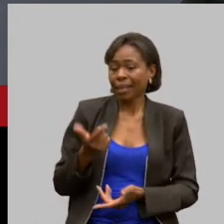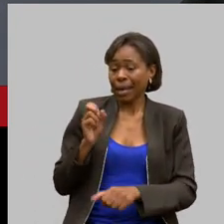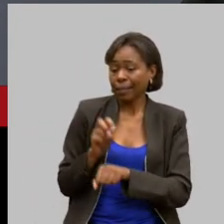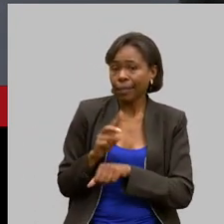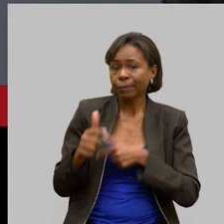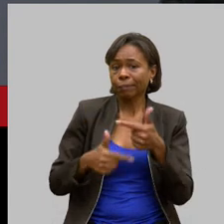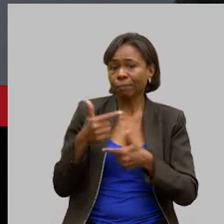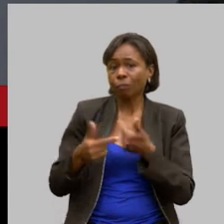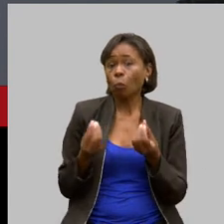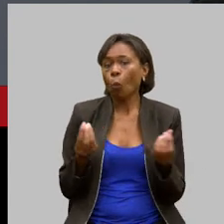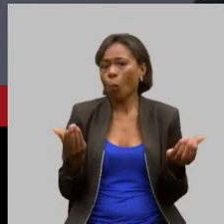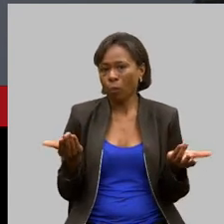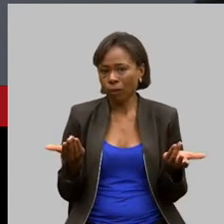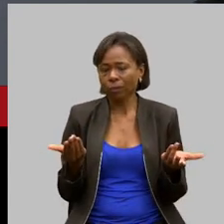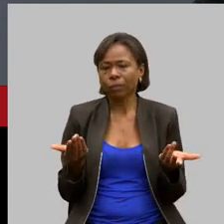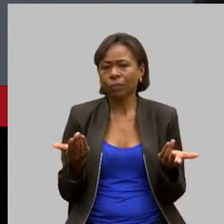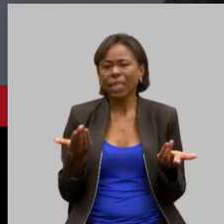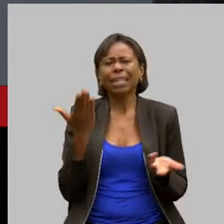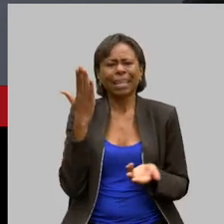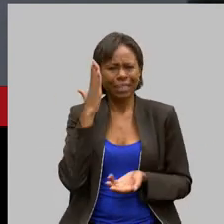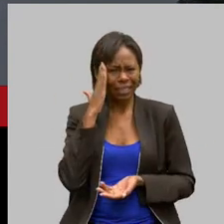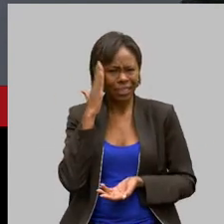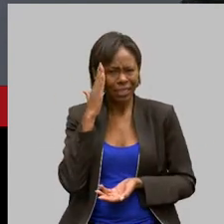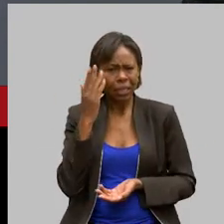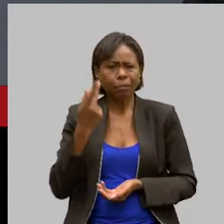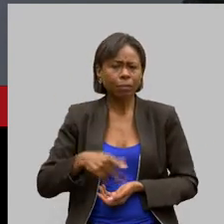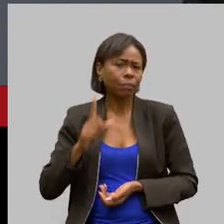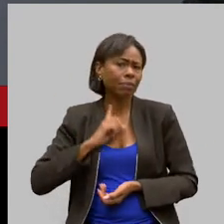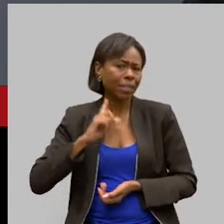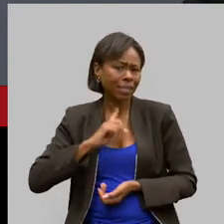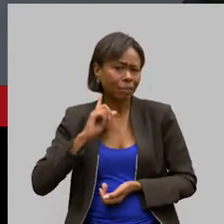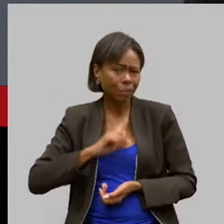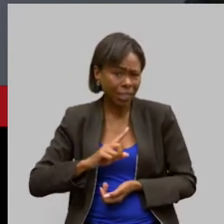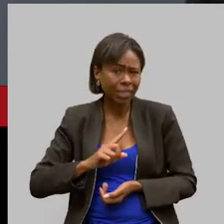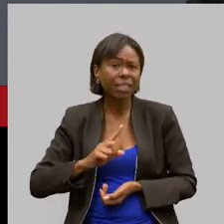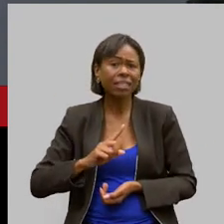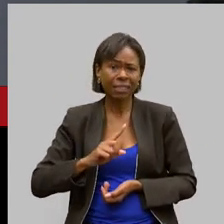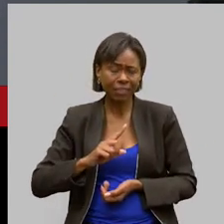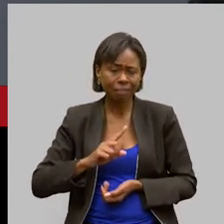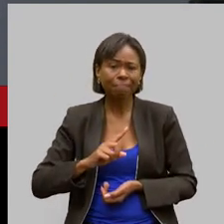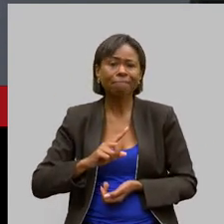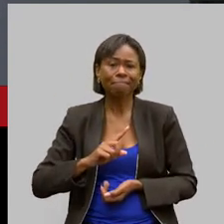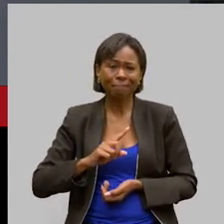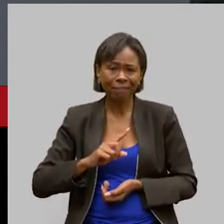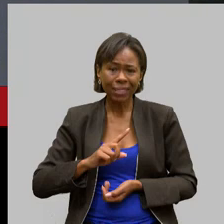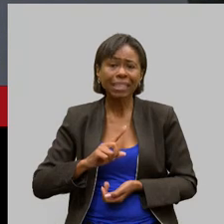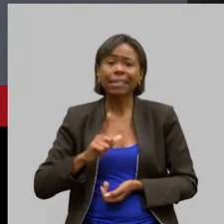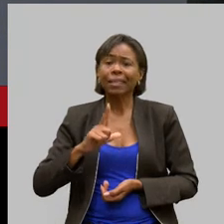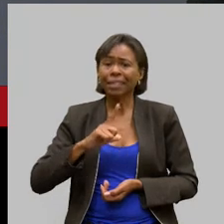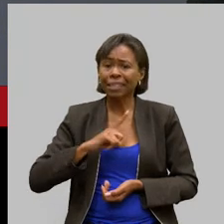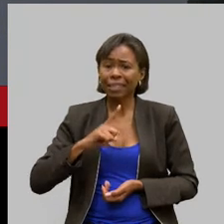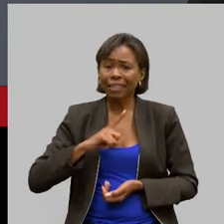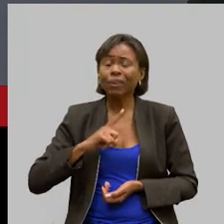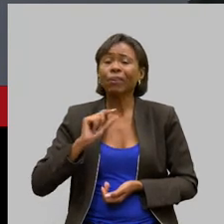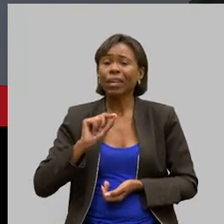notícias que o próprio estado de Minas Gerais tem negado acesso a cargos